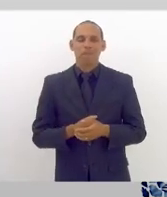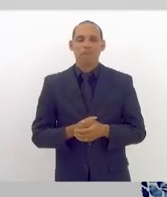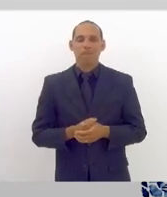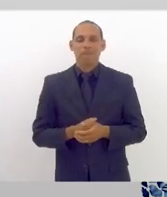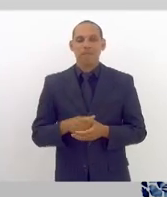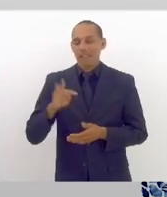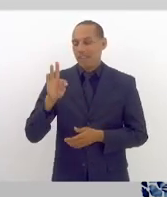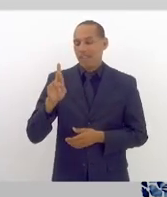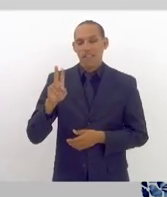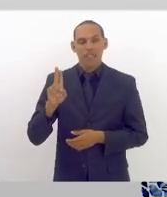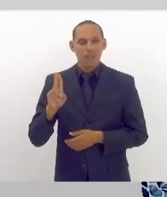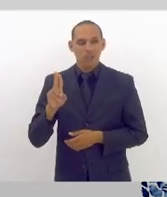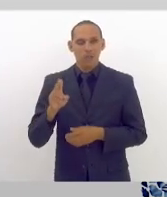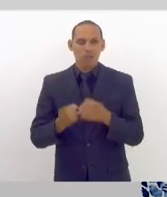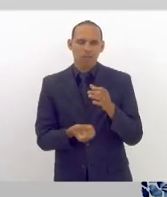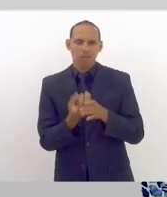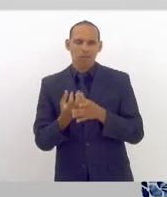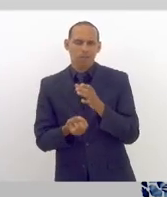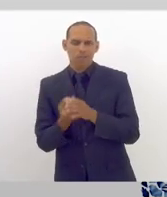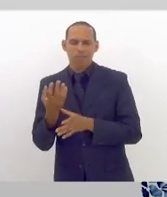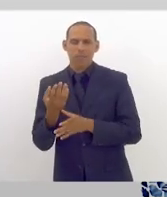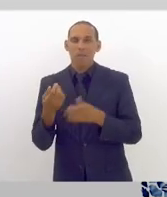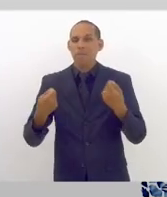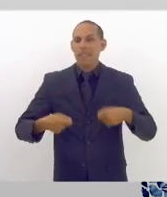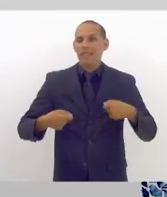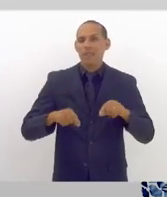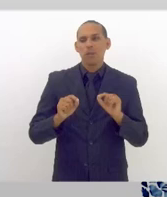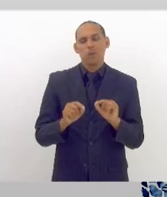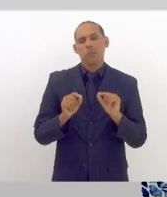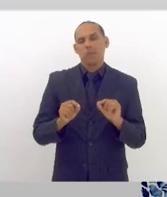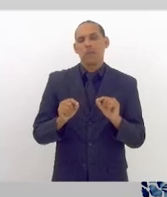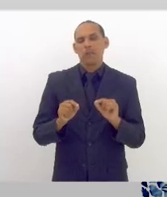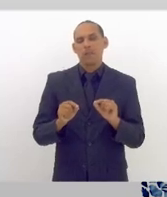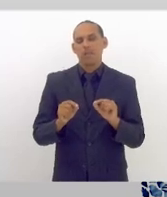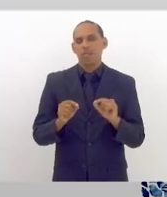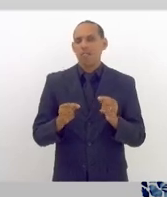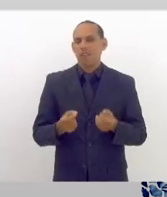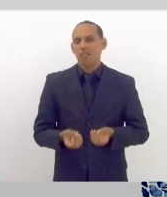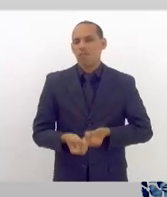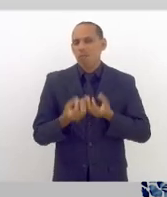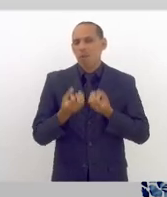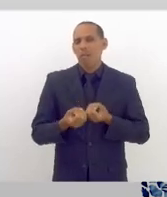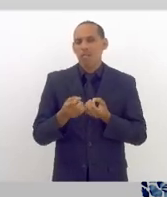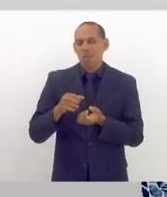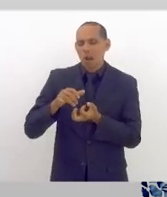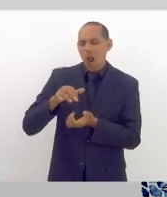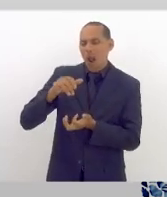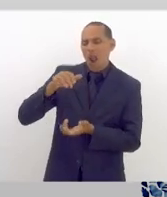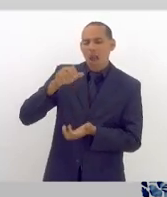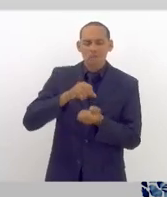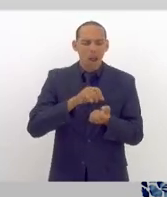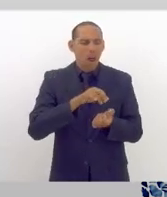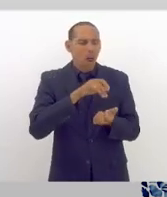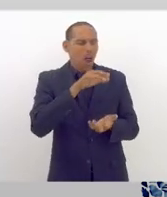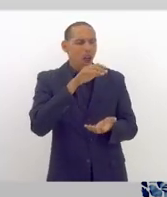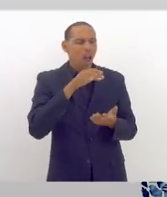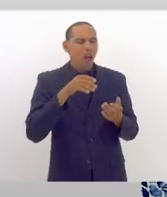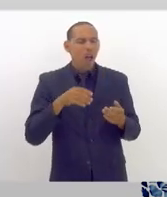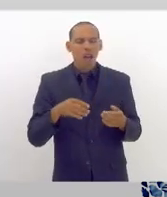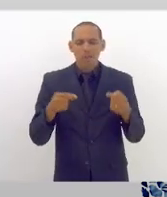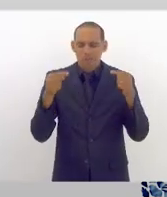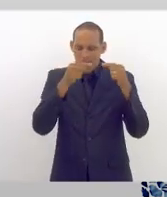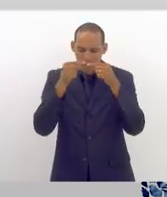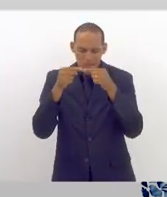a construção das tabelas de recursos e os requer né o cruzamento de um grande volume de informações com a via mencionado envolvendo